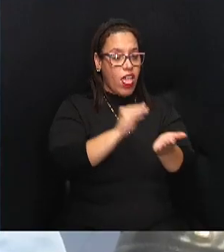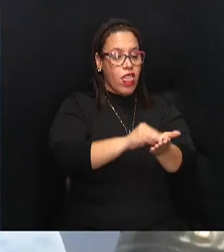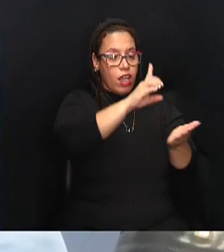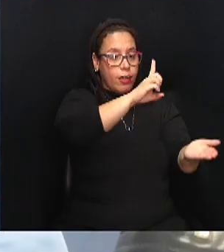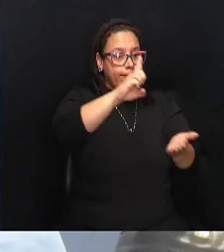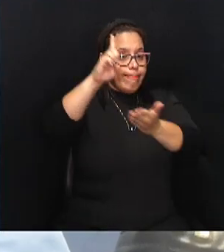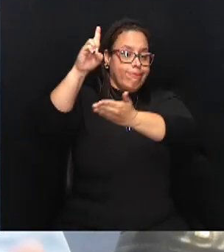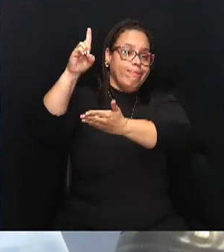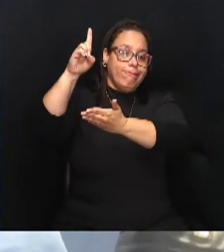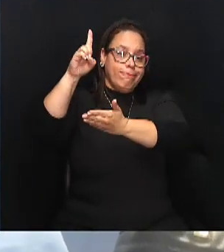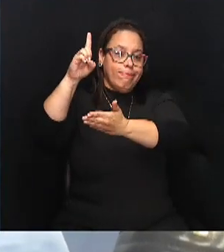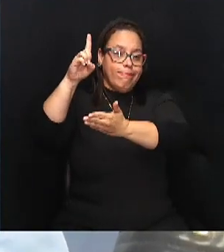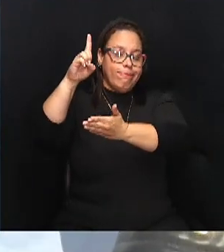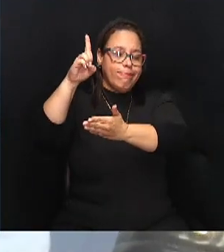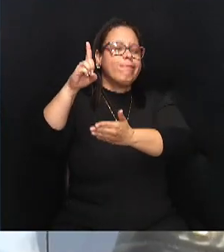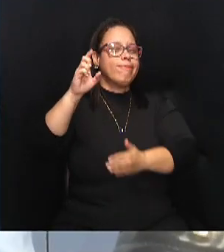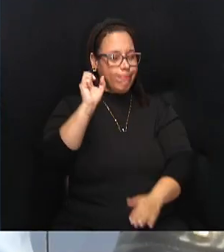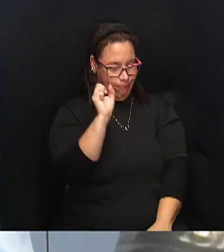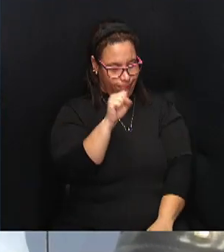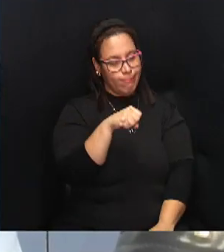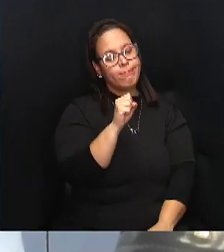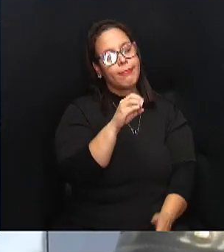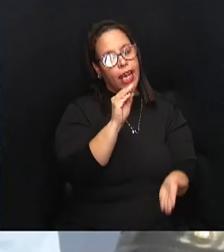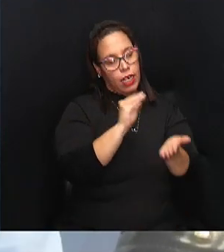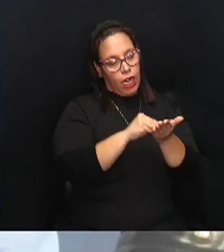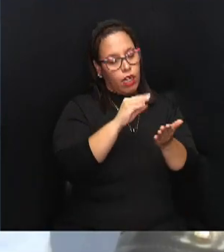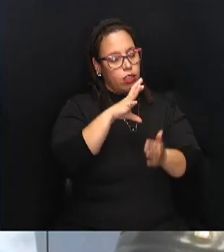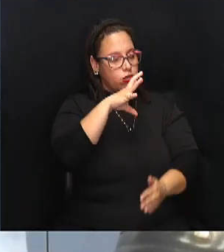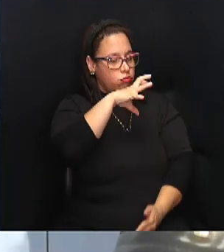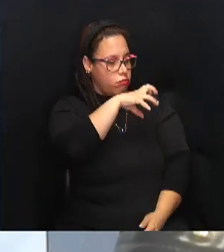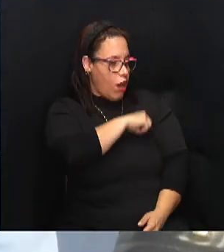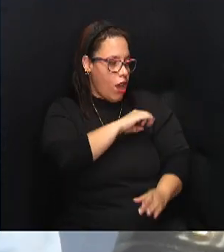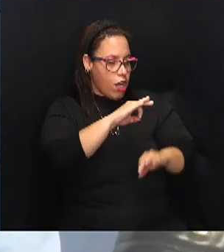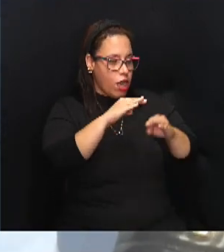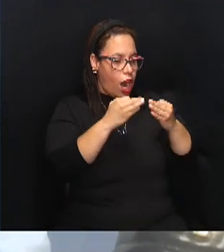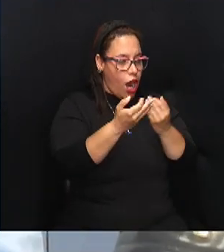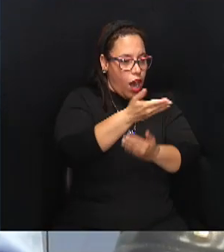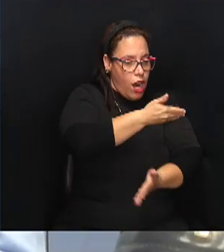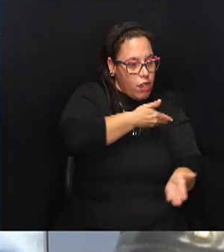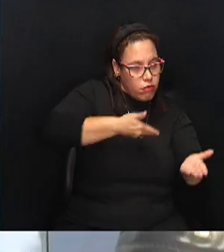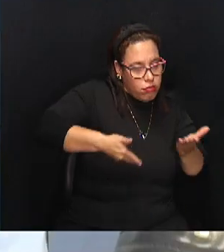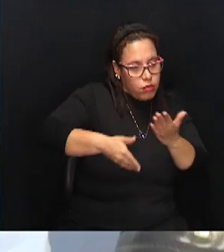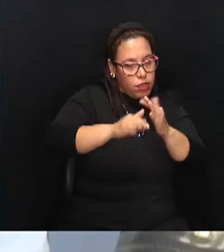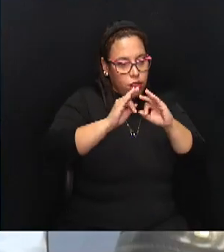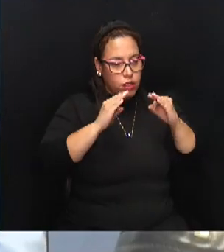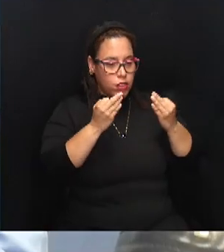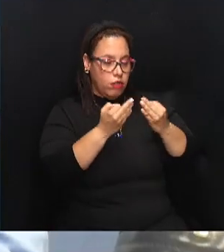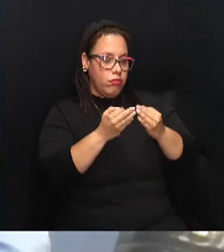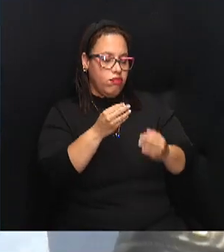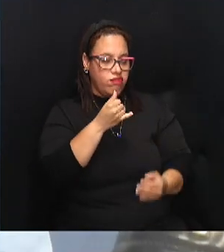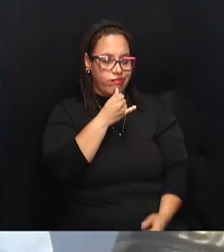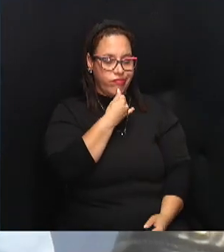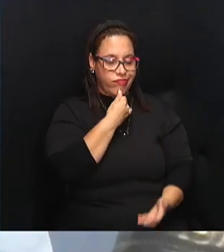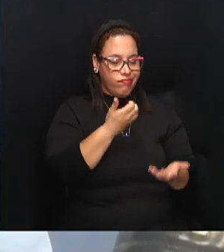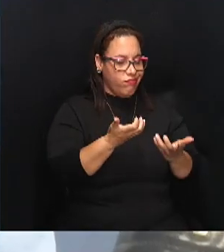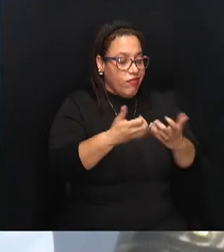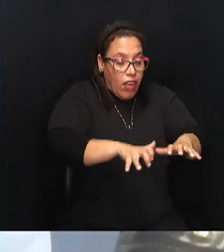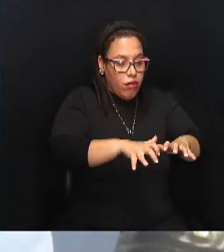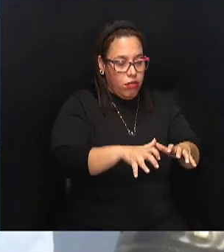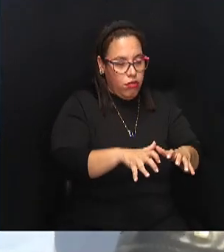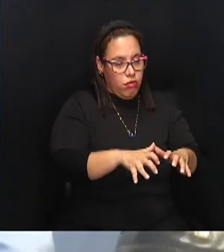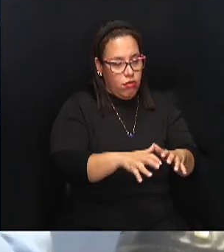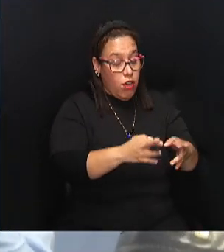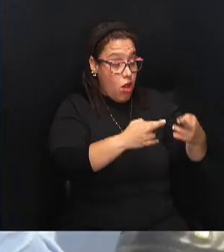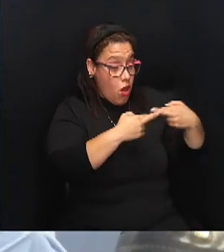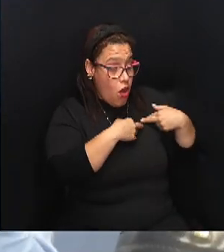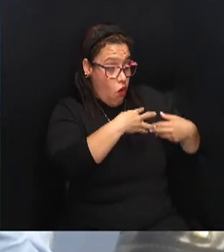pessoas, também resulta nisso. A falta do amor à família, do convívio na família, a pessoa se desilude, não quer assumir a obrigação de um